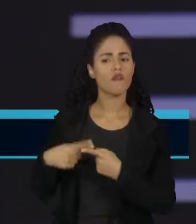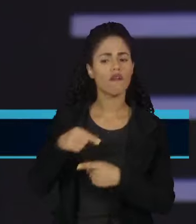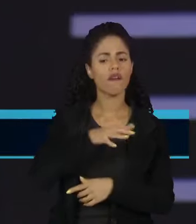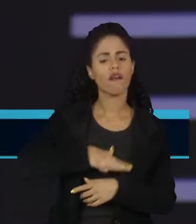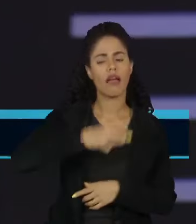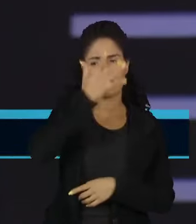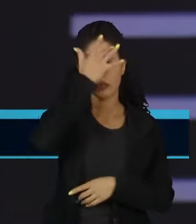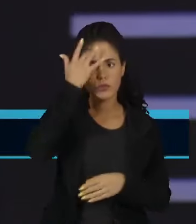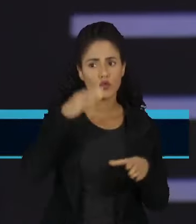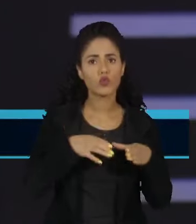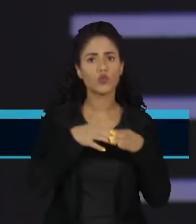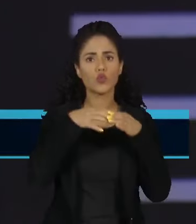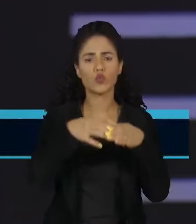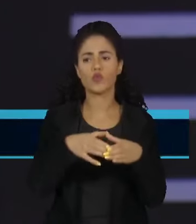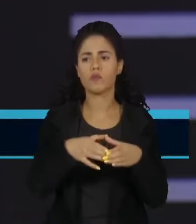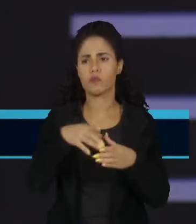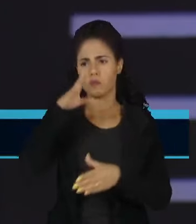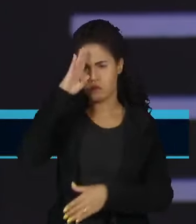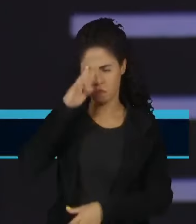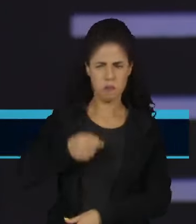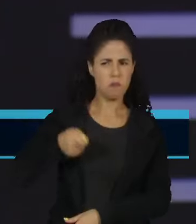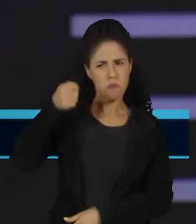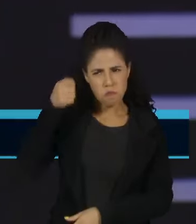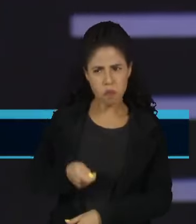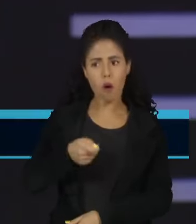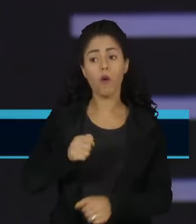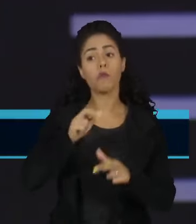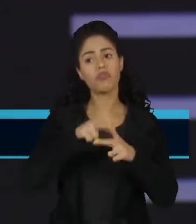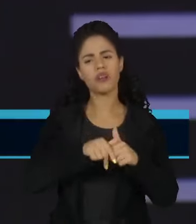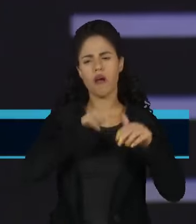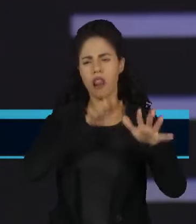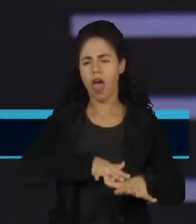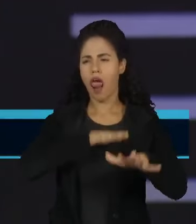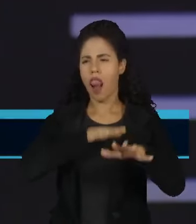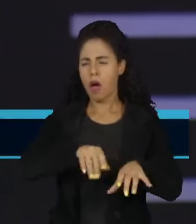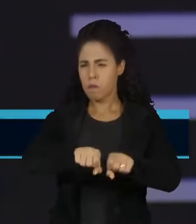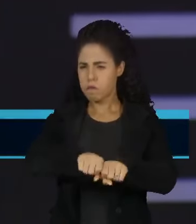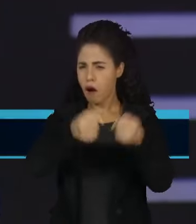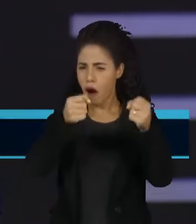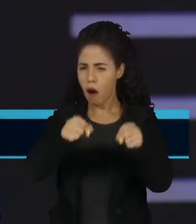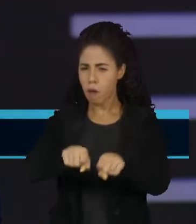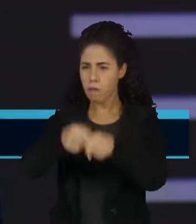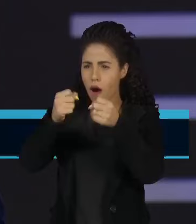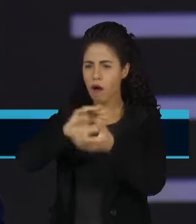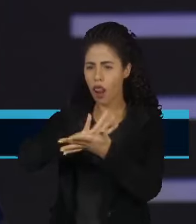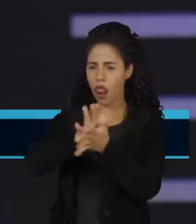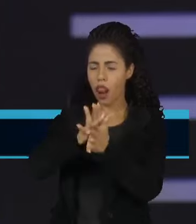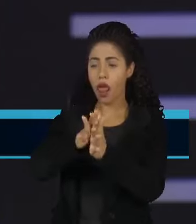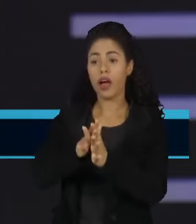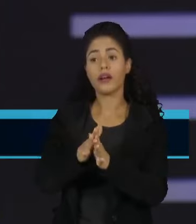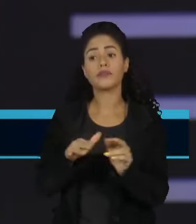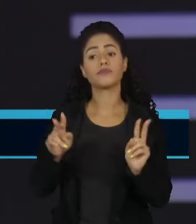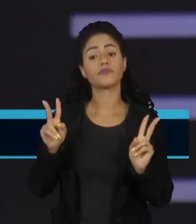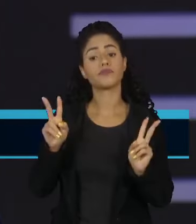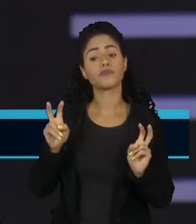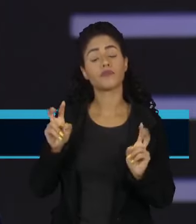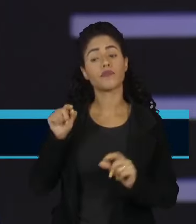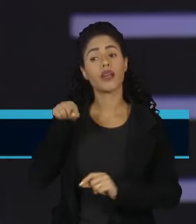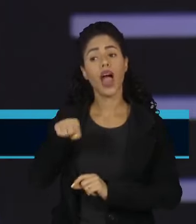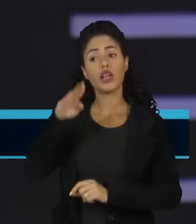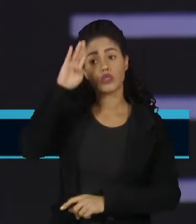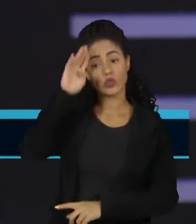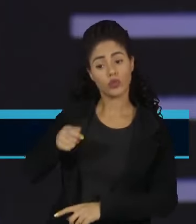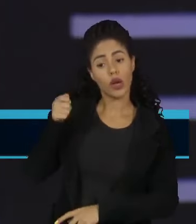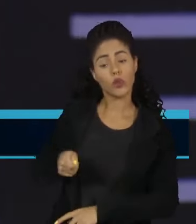que diziam que o Brasil vivia numa ditadura, daí que eles estavam atacando os poderes constituídos, só que essa ditadura, entre aspas, permite que